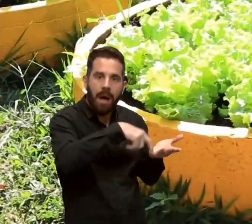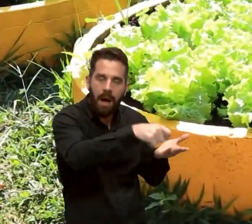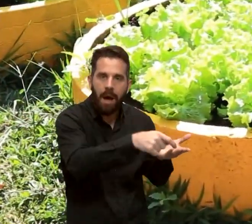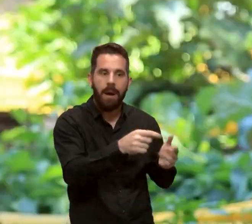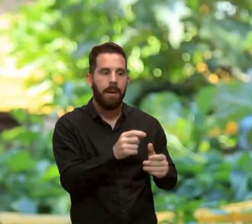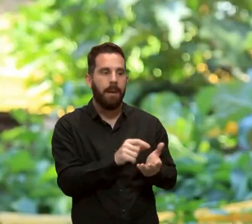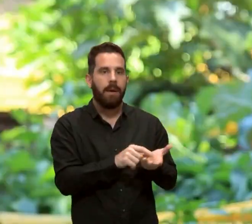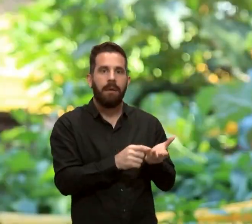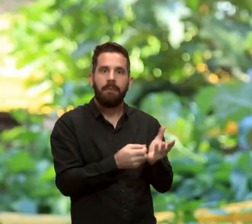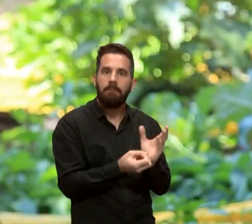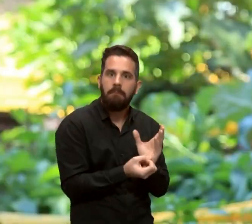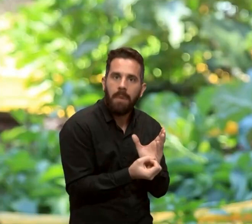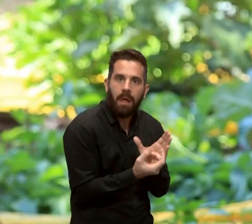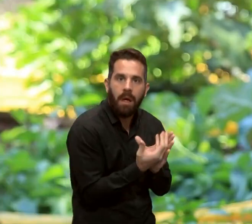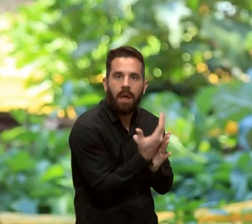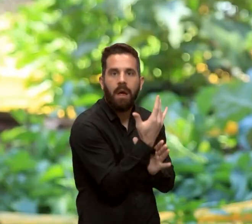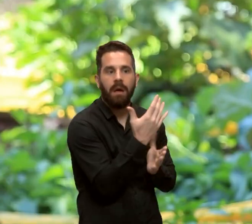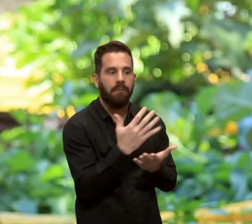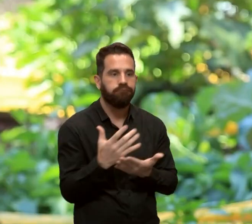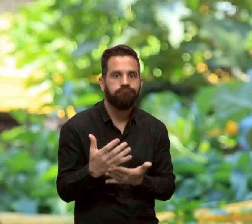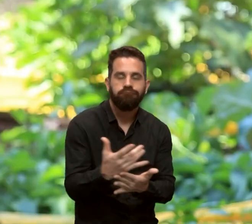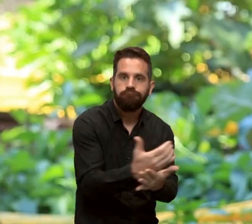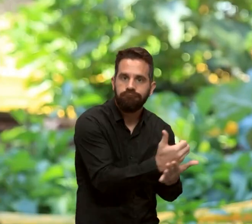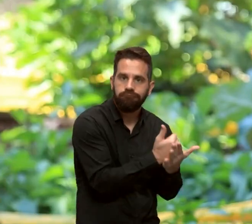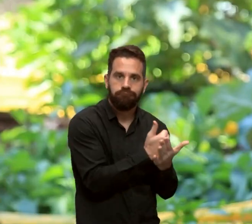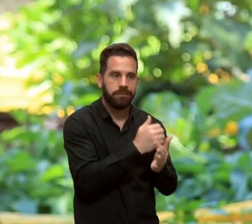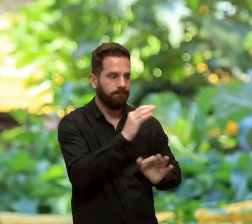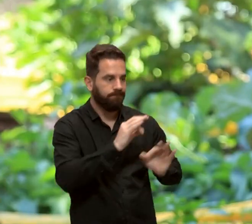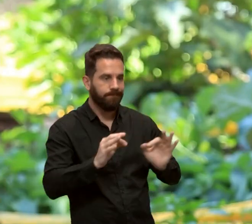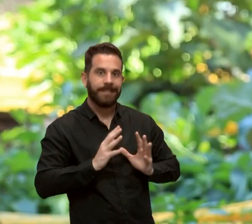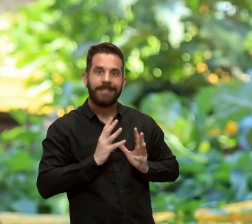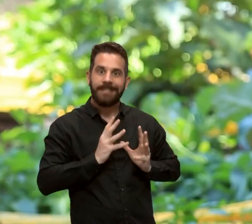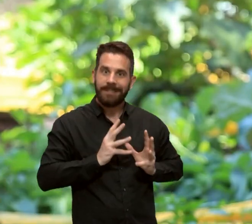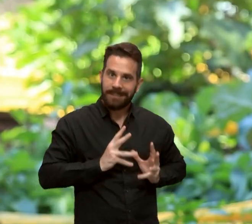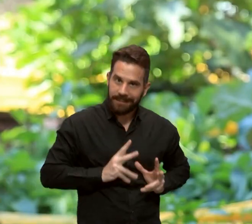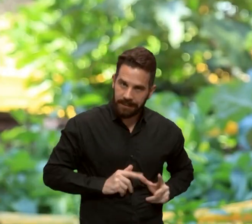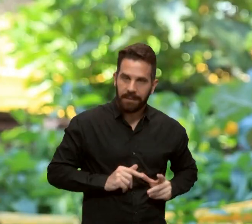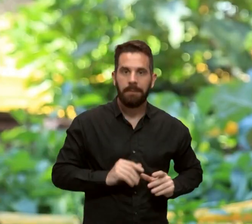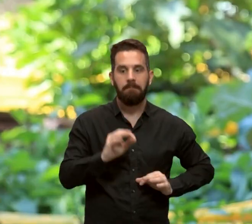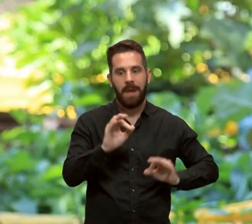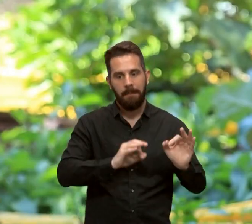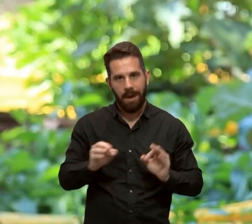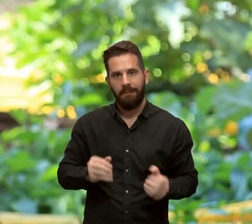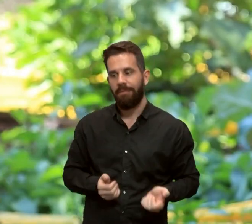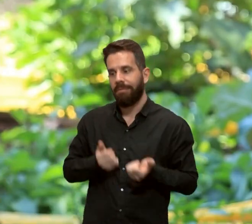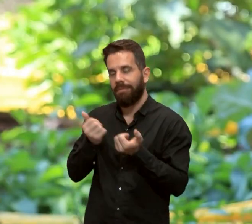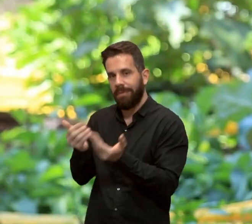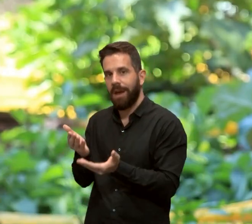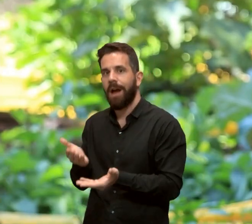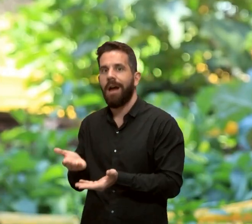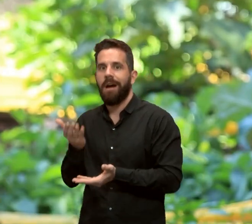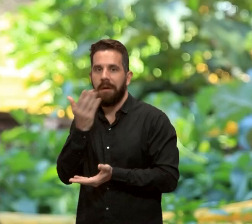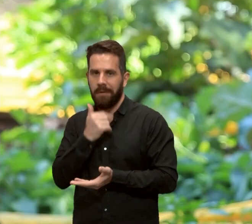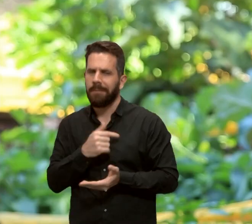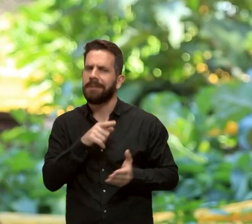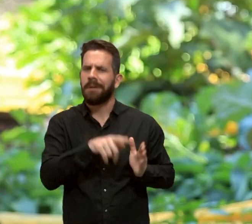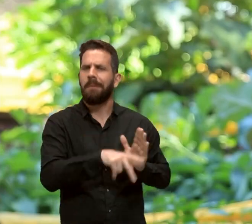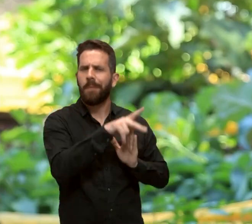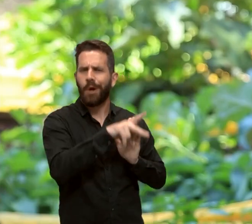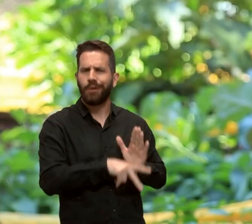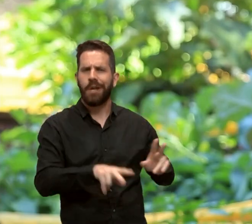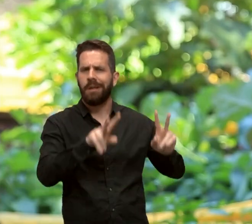eles são higienizados, preparados e degustados pelas crianças. Então, sim, O projeto faz jus ao nome das